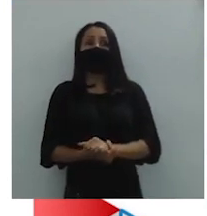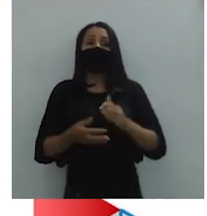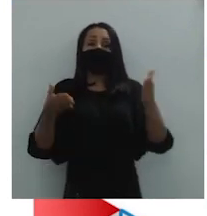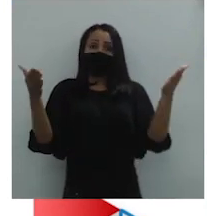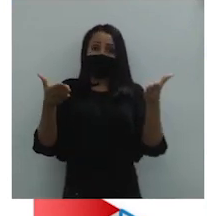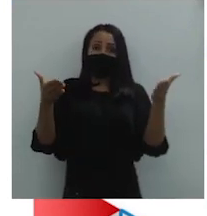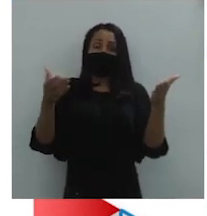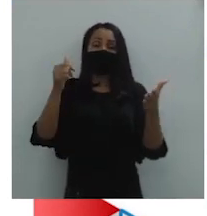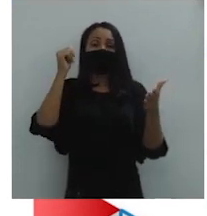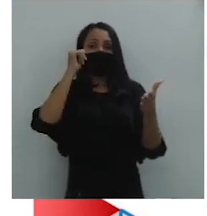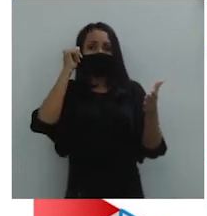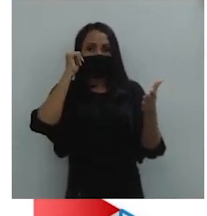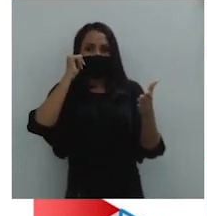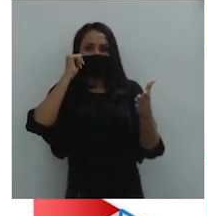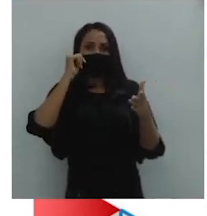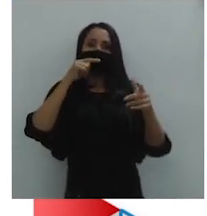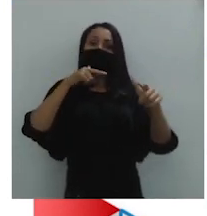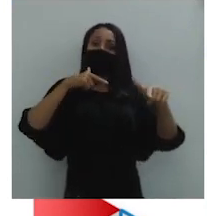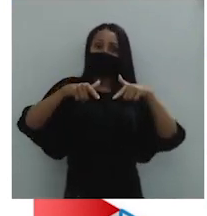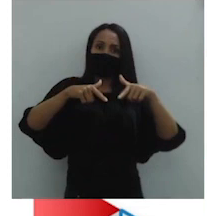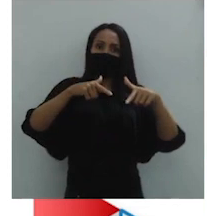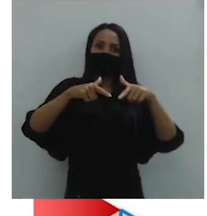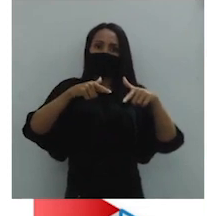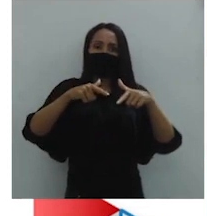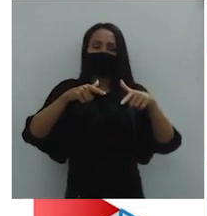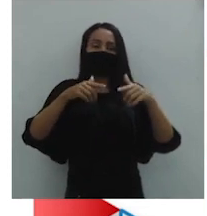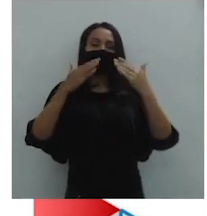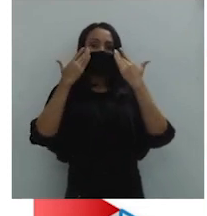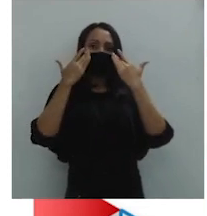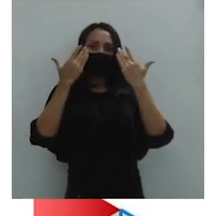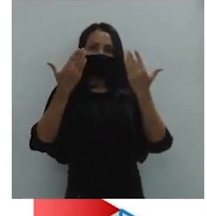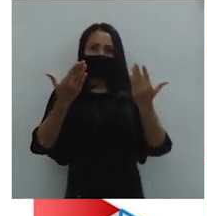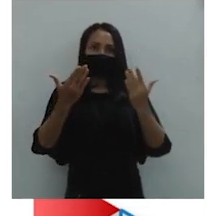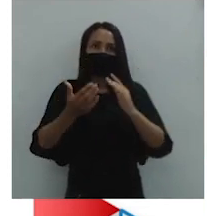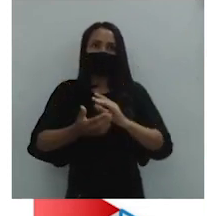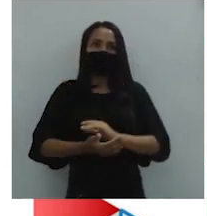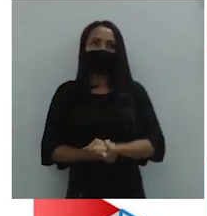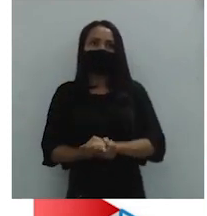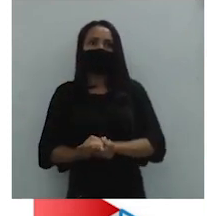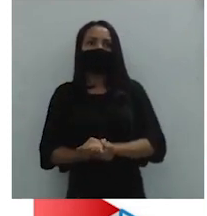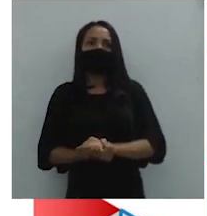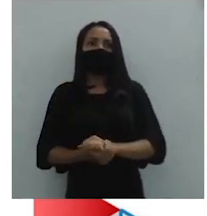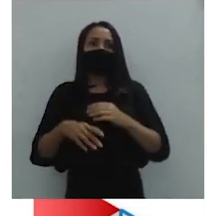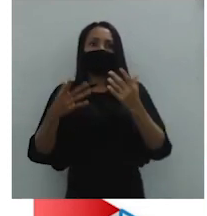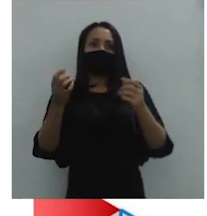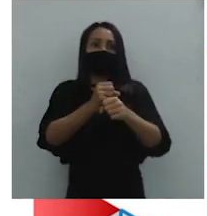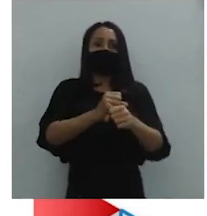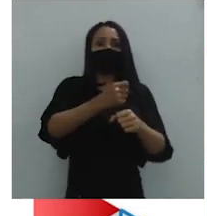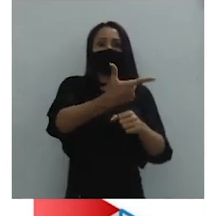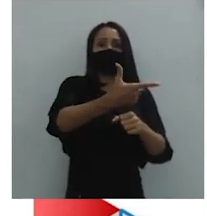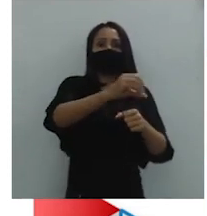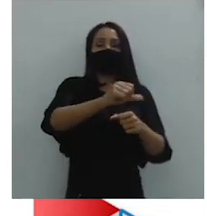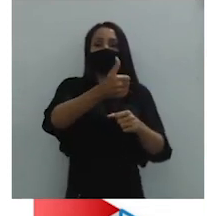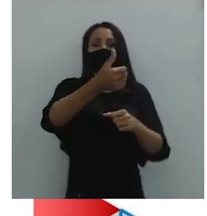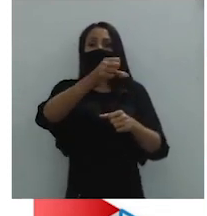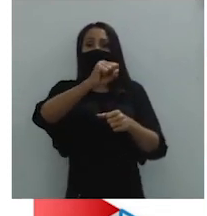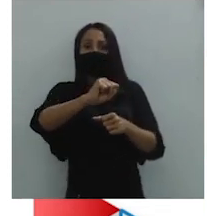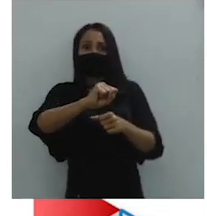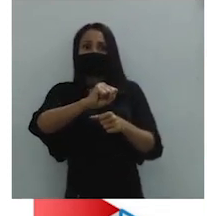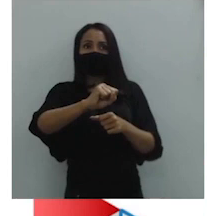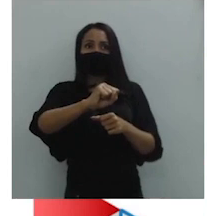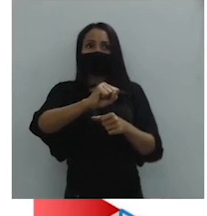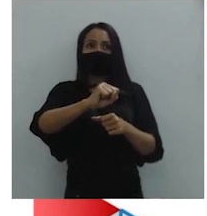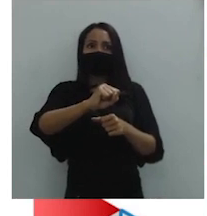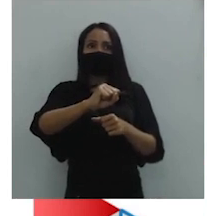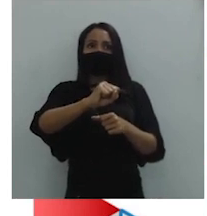hoje, se nós formos observar isso no segundo trimestre de 2018, veja que ela